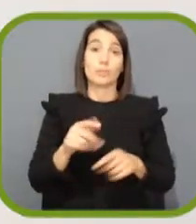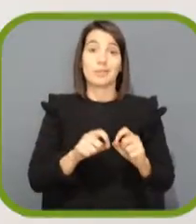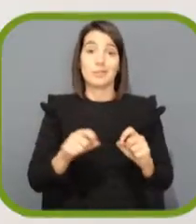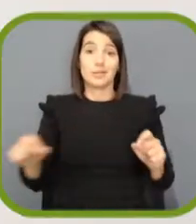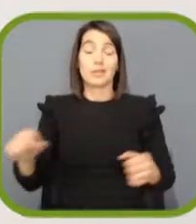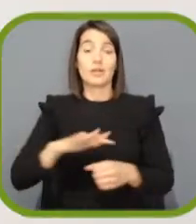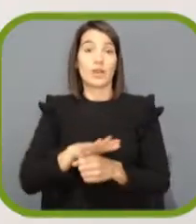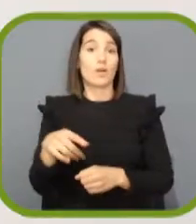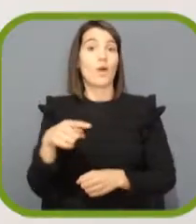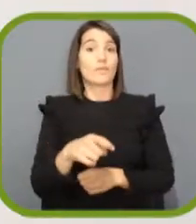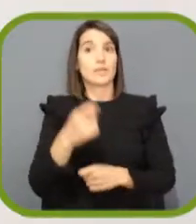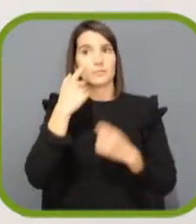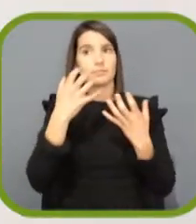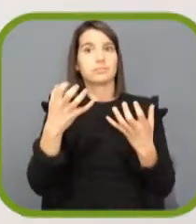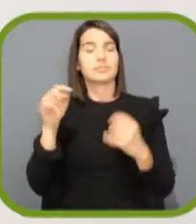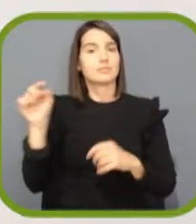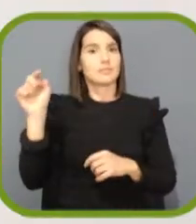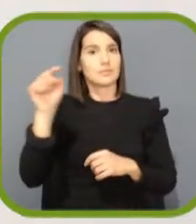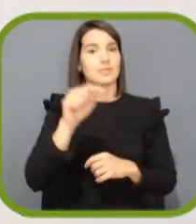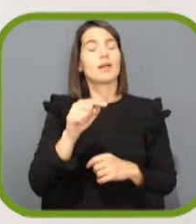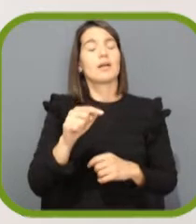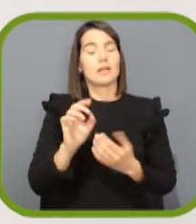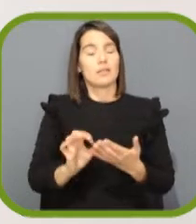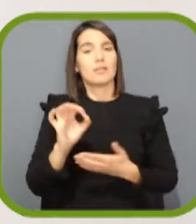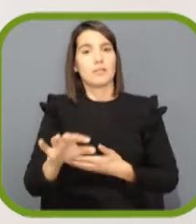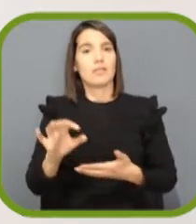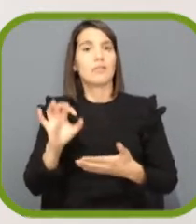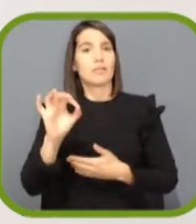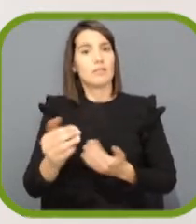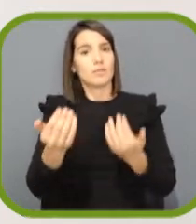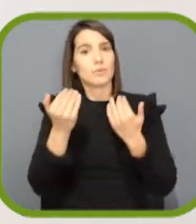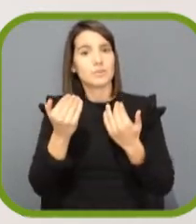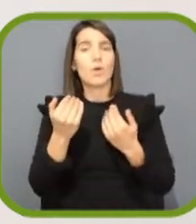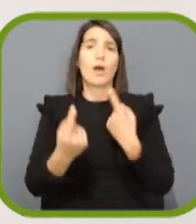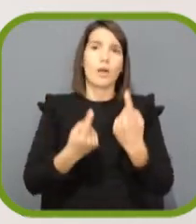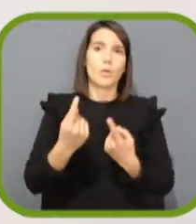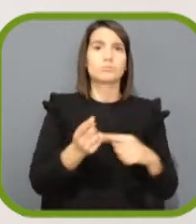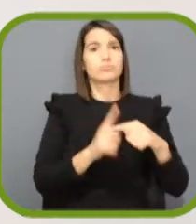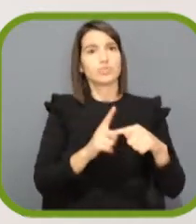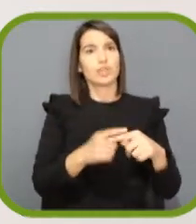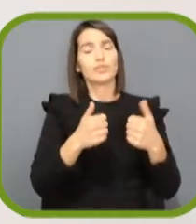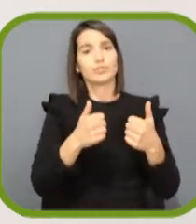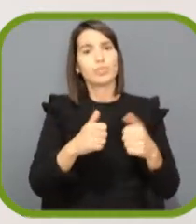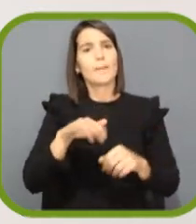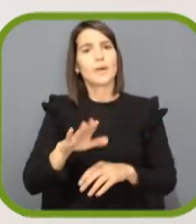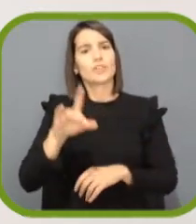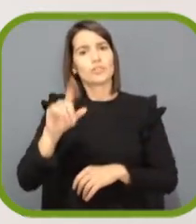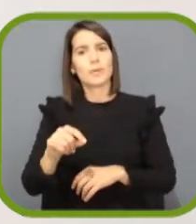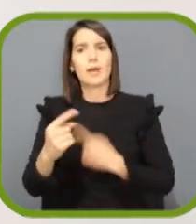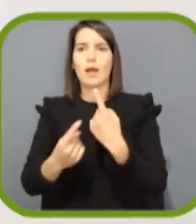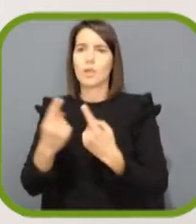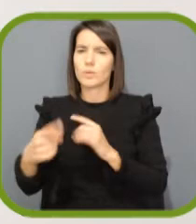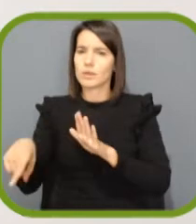da Covid, foi evidente que houve muita contribuição, quer dizer, houve contribuições extremamente positivas, mas também houve